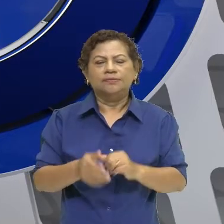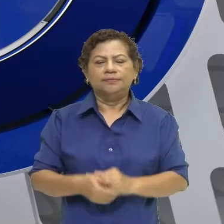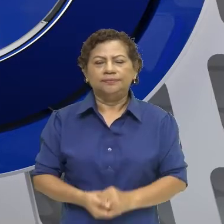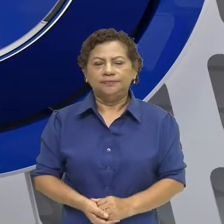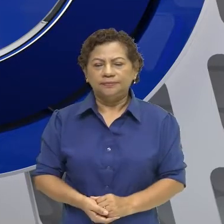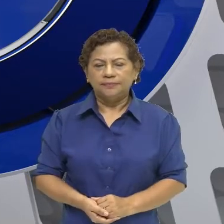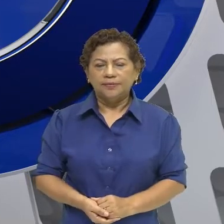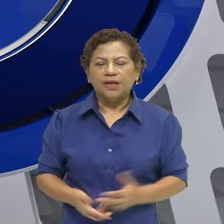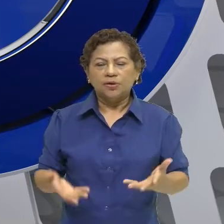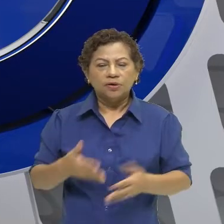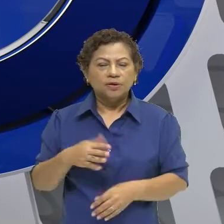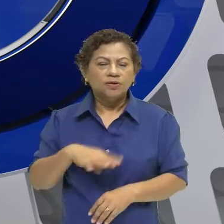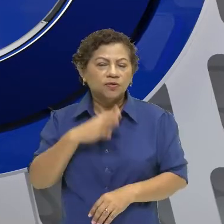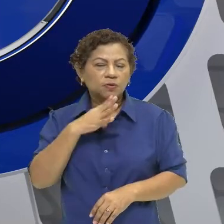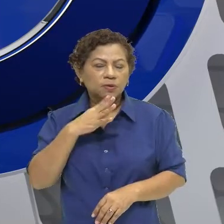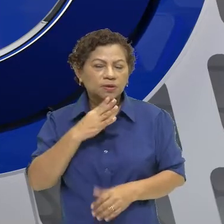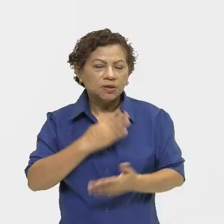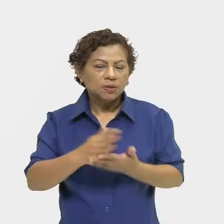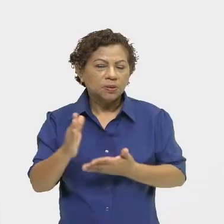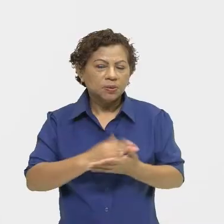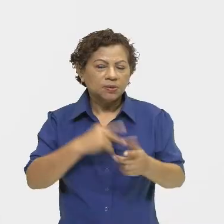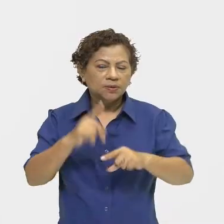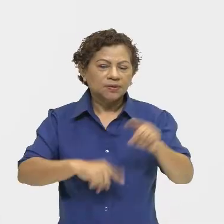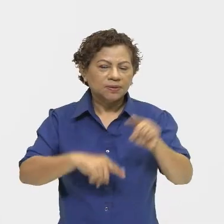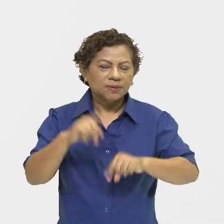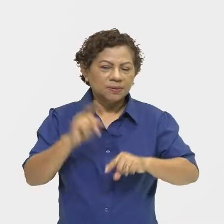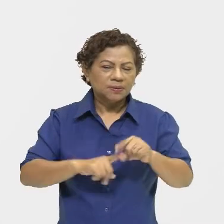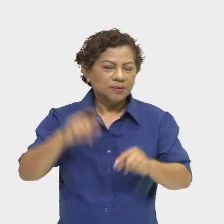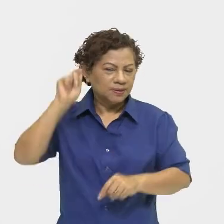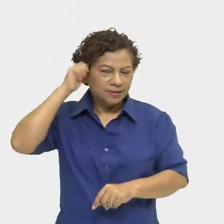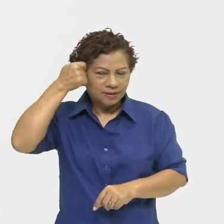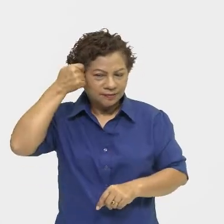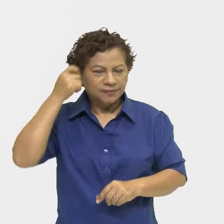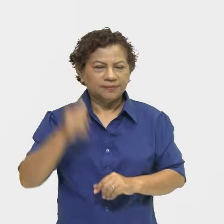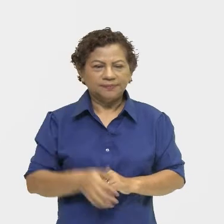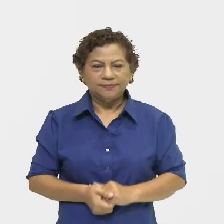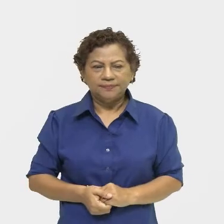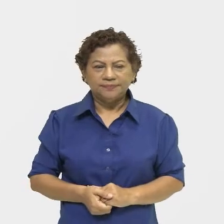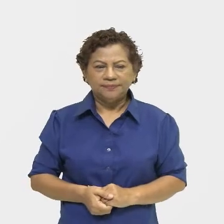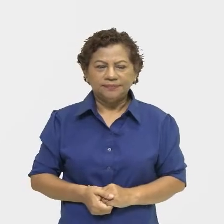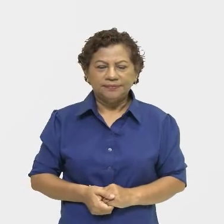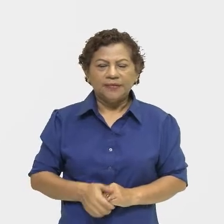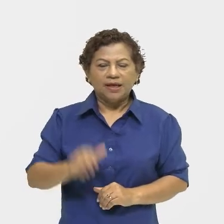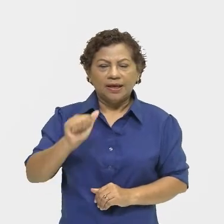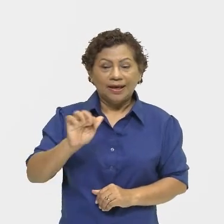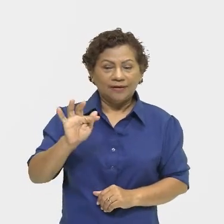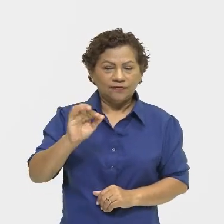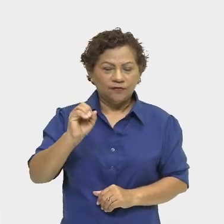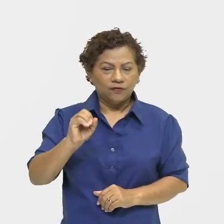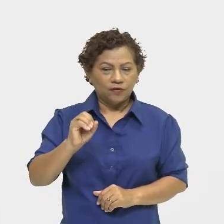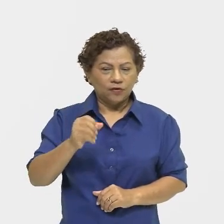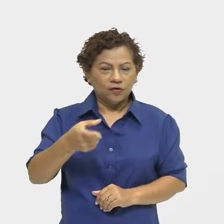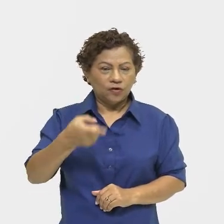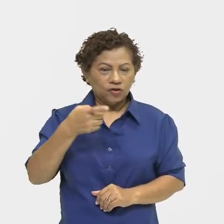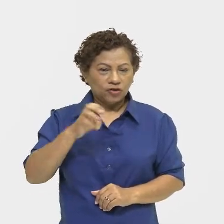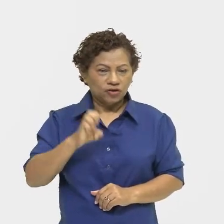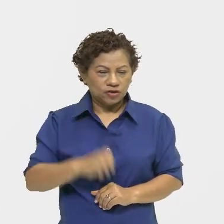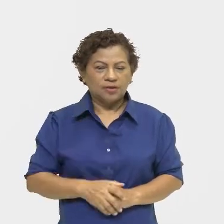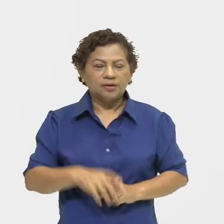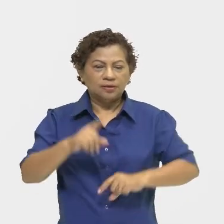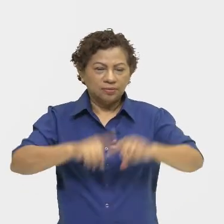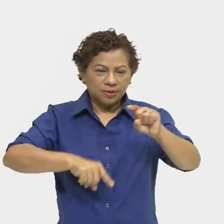dos instrumentos musicais africanos. O primeiro que nós vamos falar é o afoxé. O afoxé é um instrumento musical